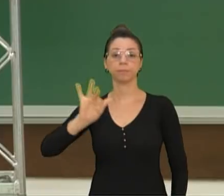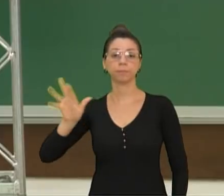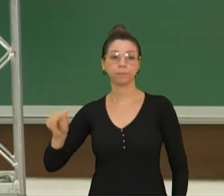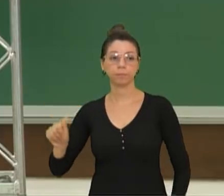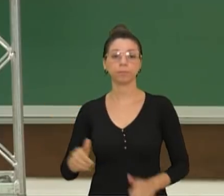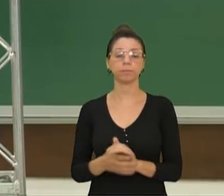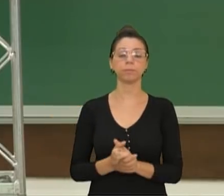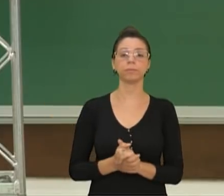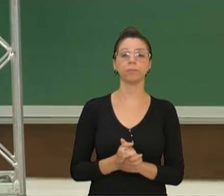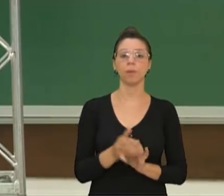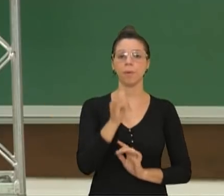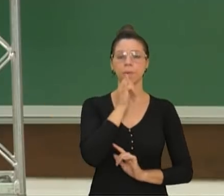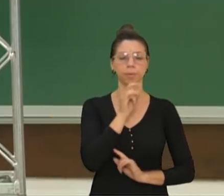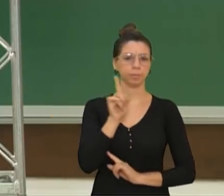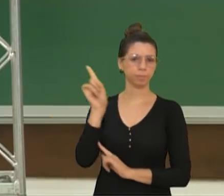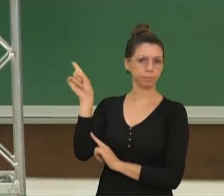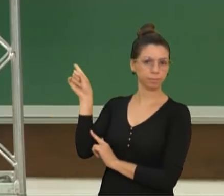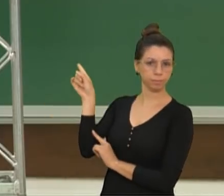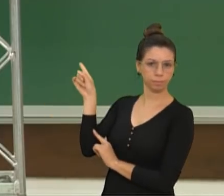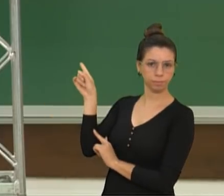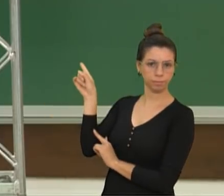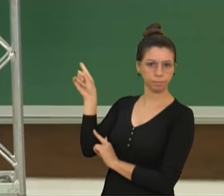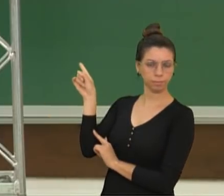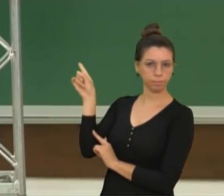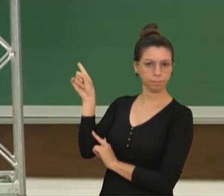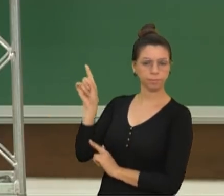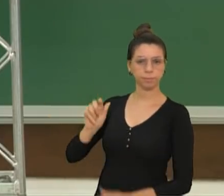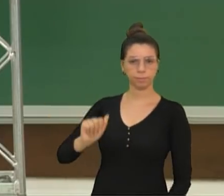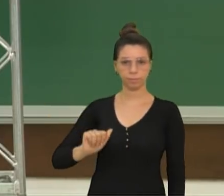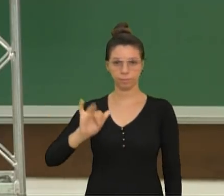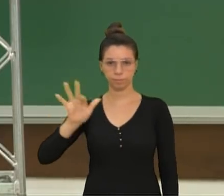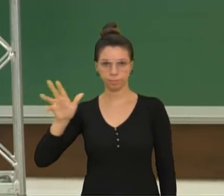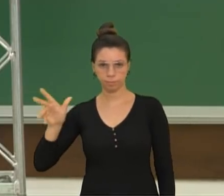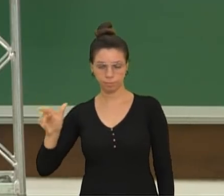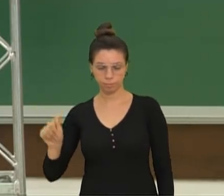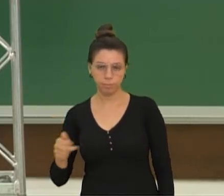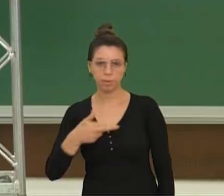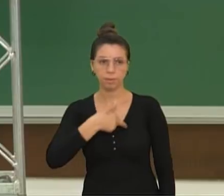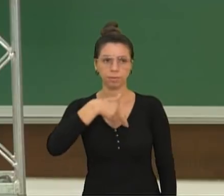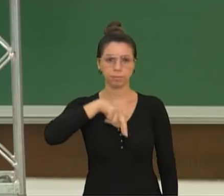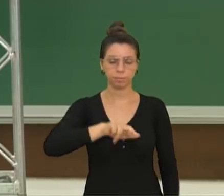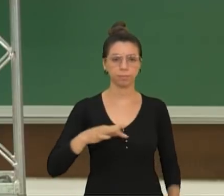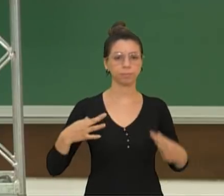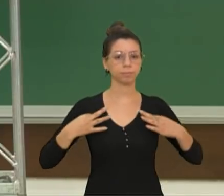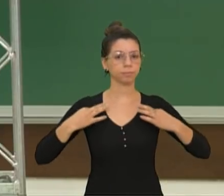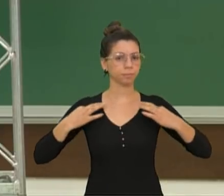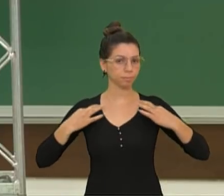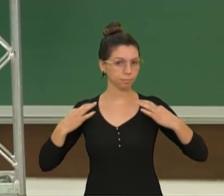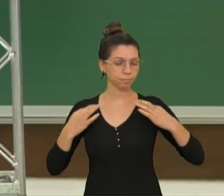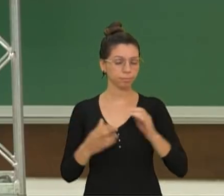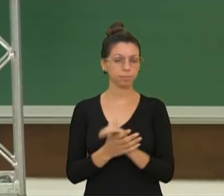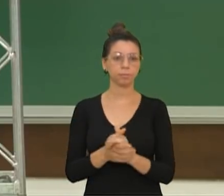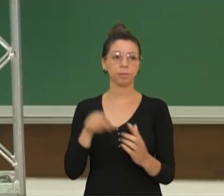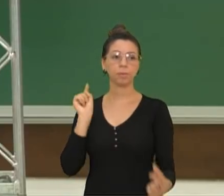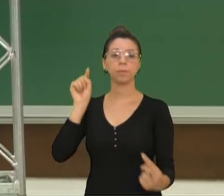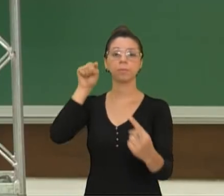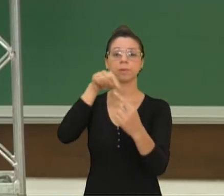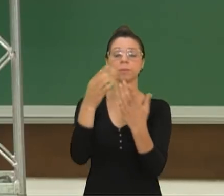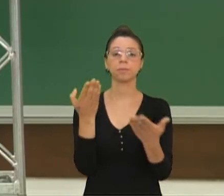o exemplo de um desenho, né, da matriz africana aí, tá, com as vestimentas. O objetivo da